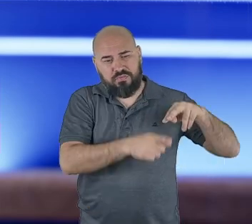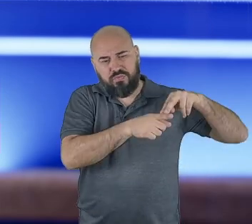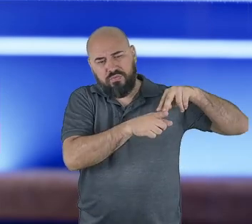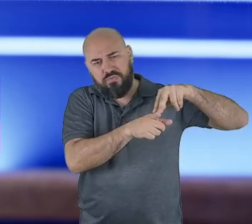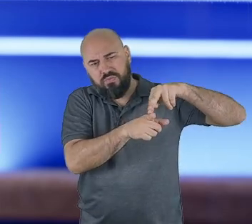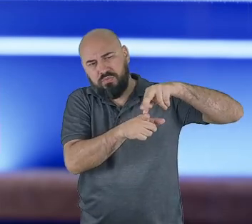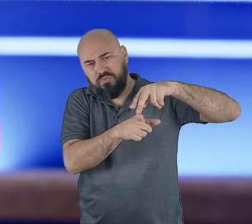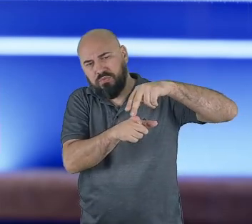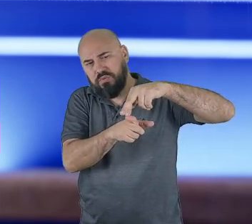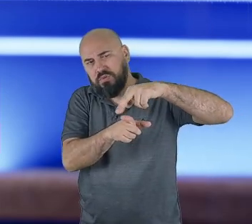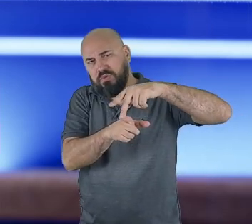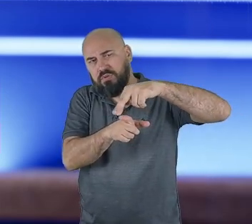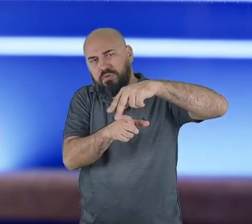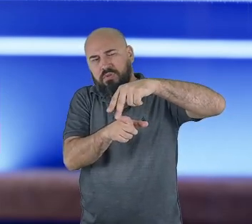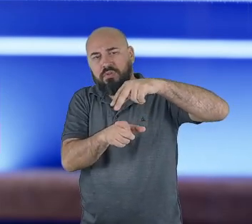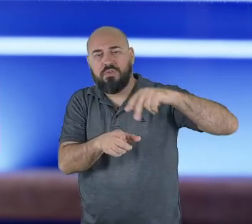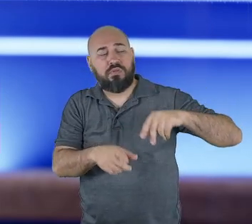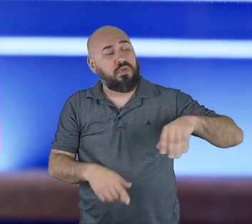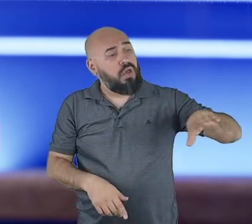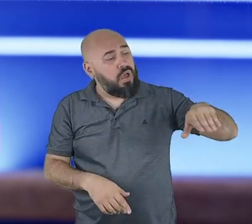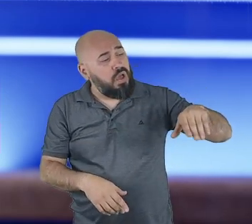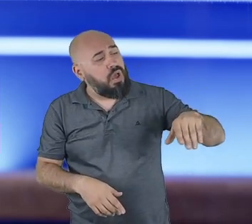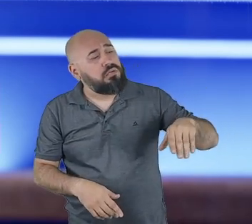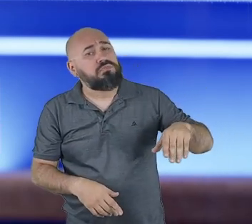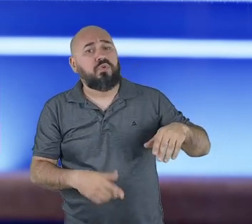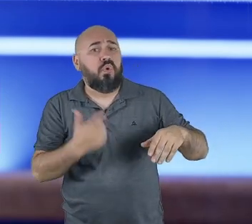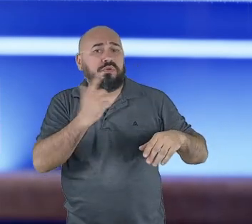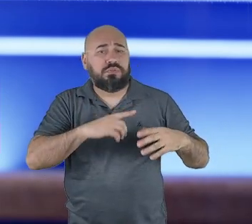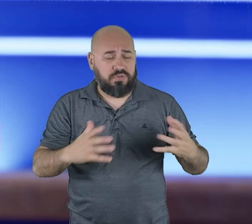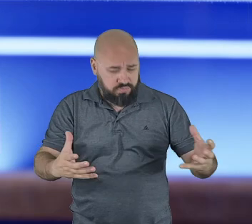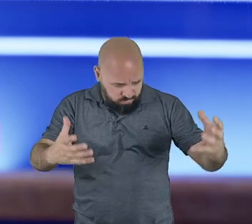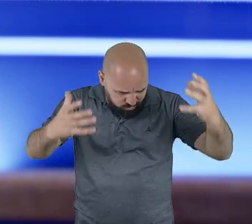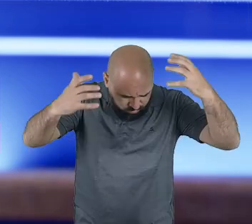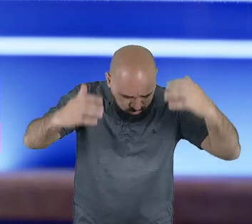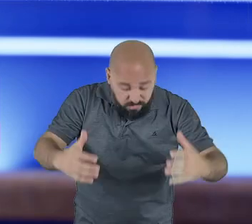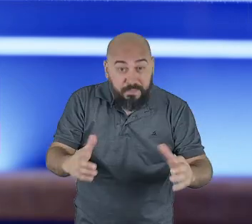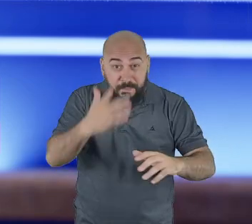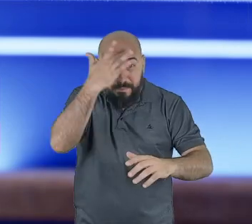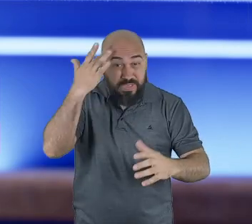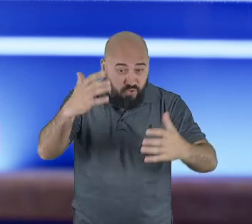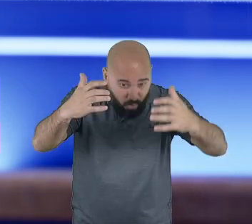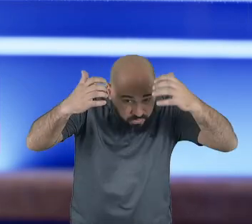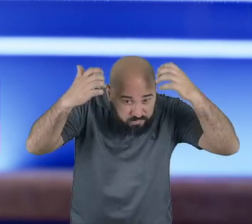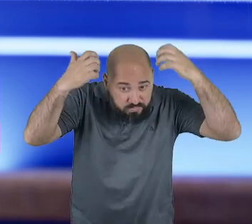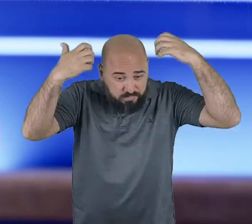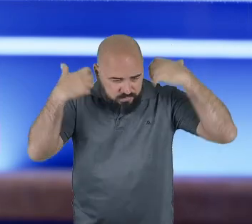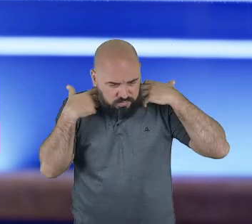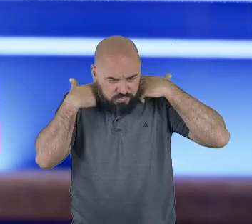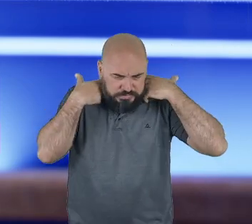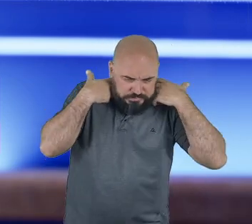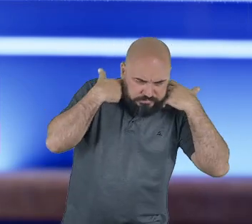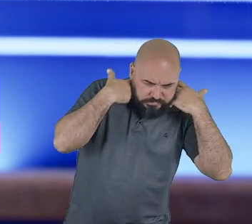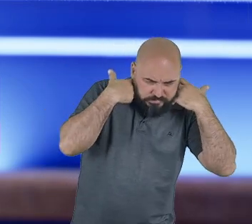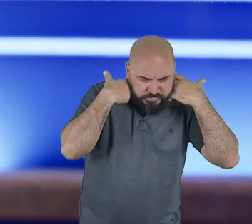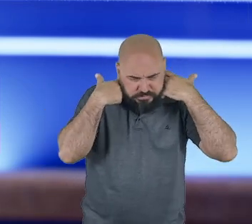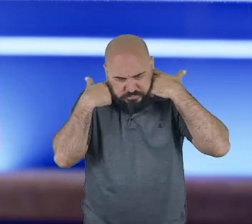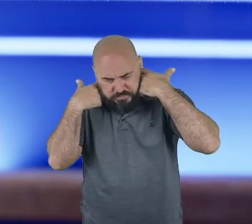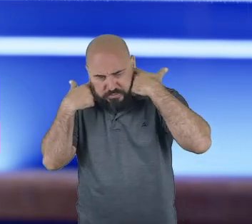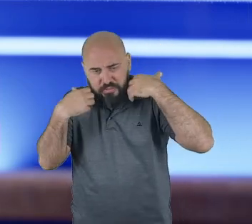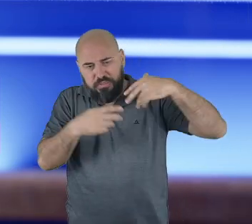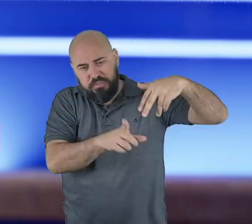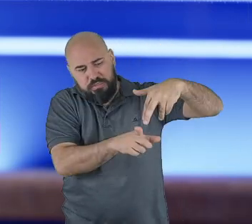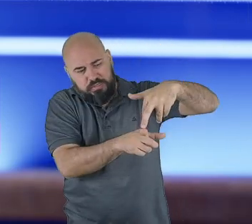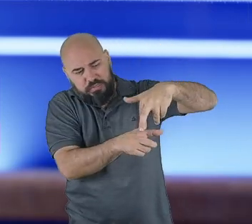nos ombros?" A resposta foi: "Sem problemas, Blondin, você consegue." Então o equilibrista desafiou: